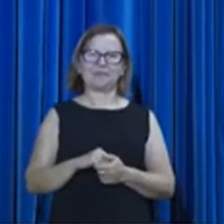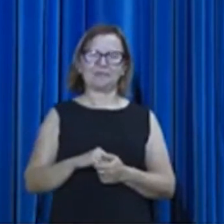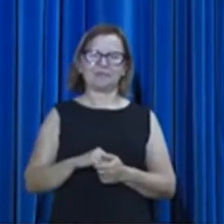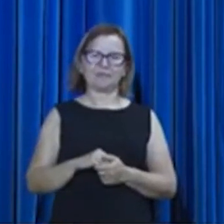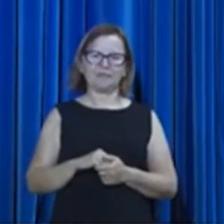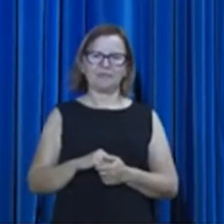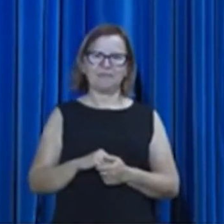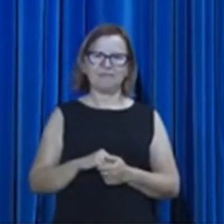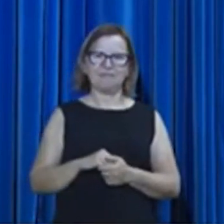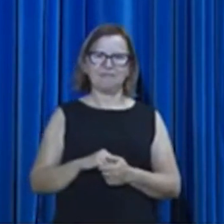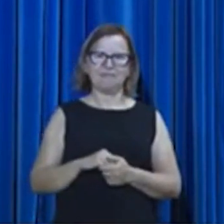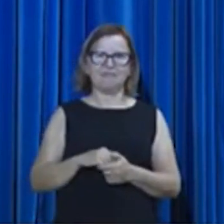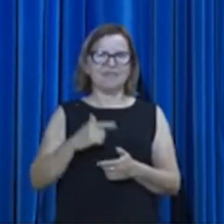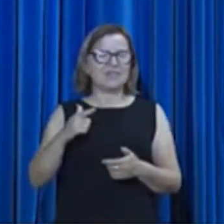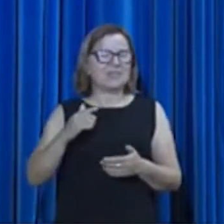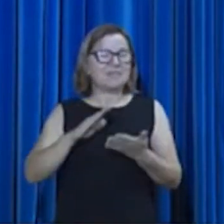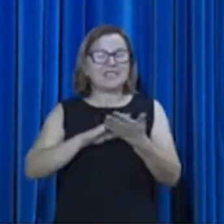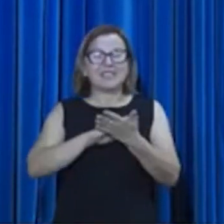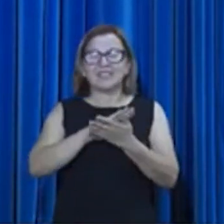Não temos nada